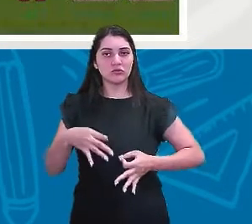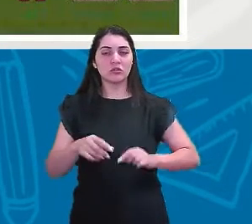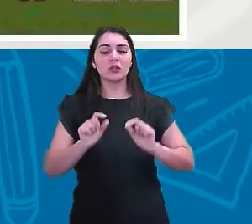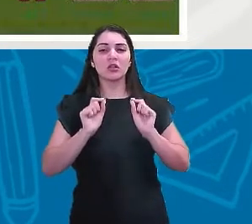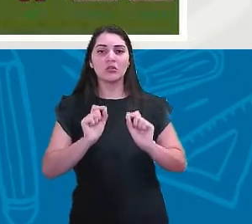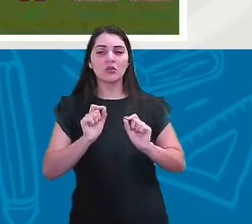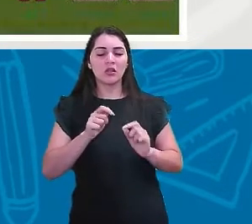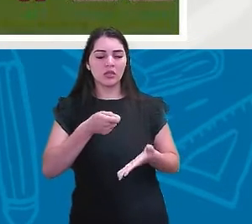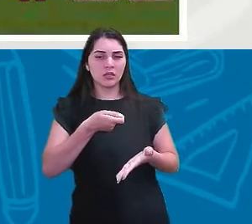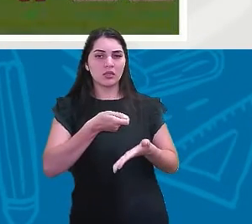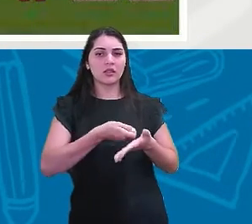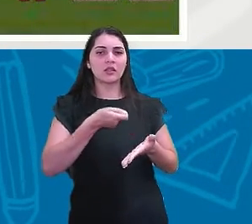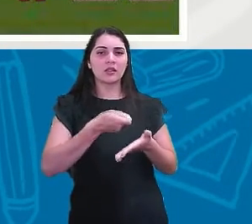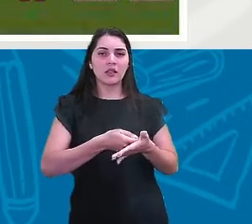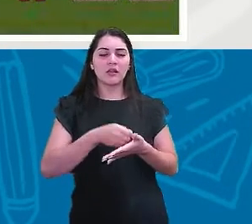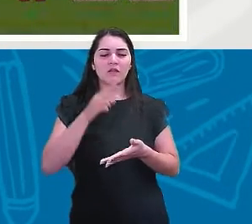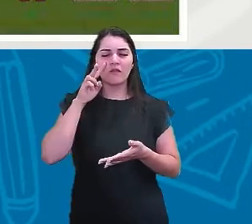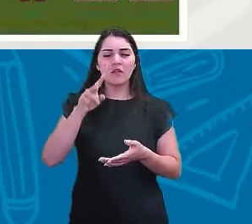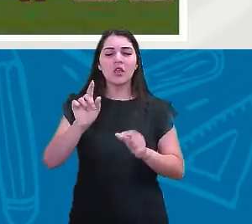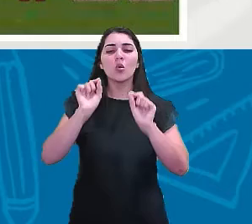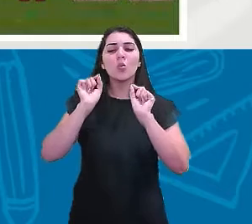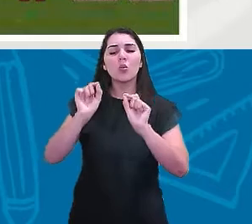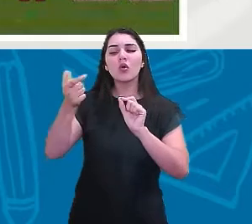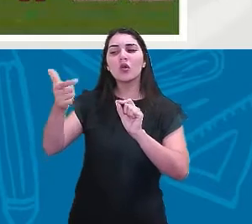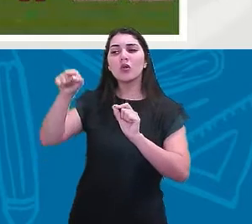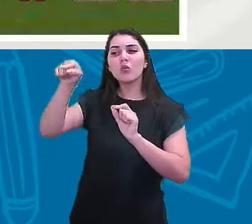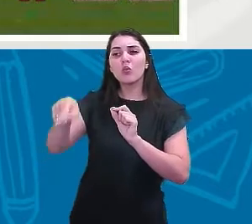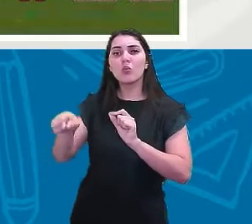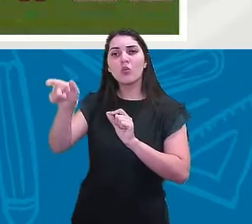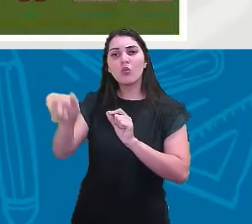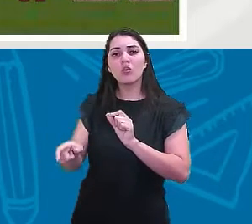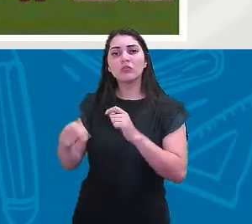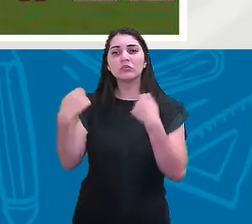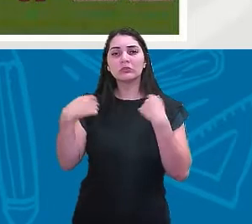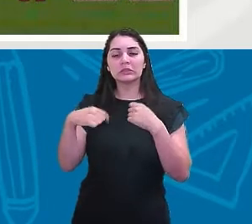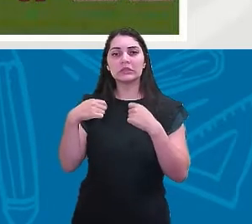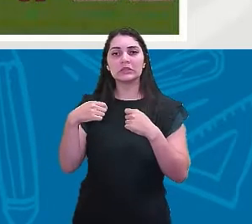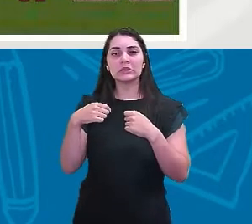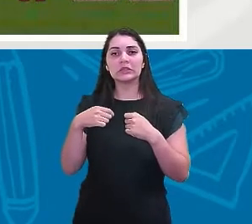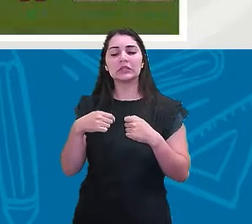gente tentar ver a necessidade do outro e tentar usar